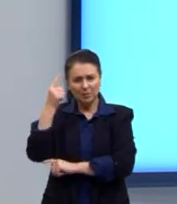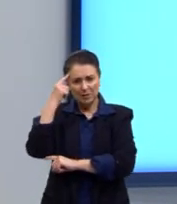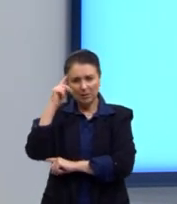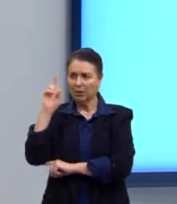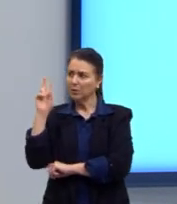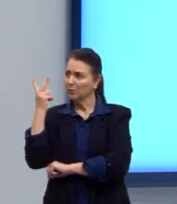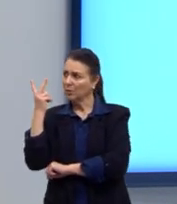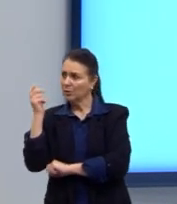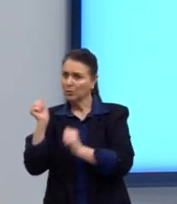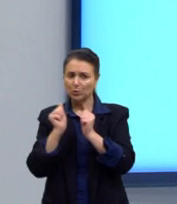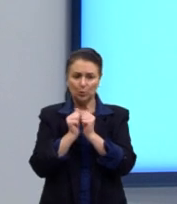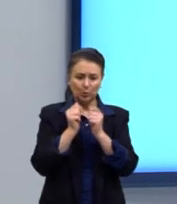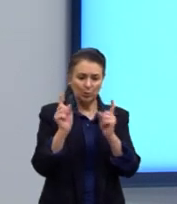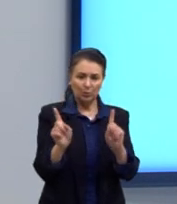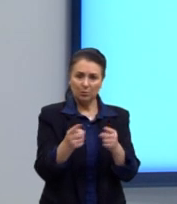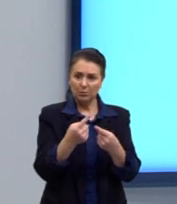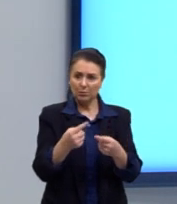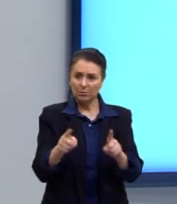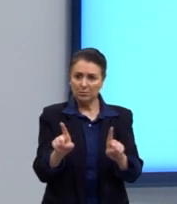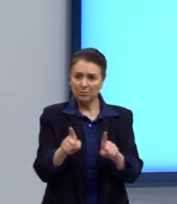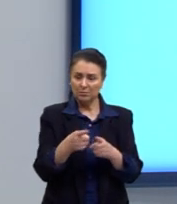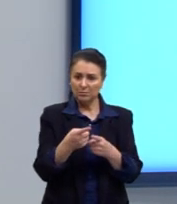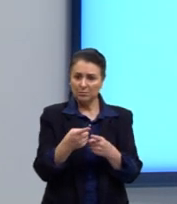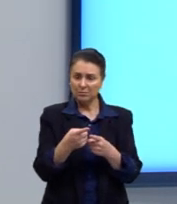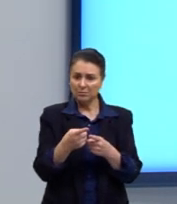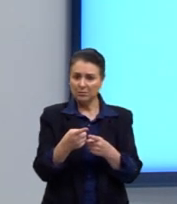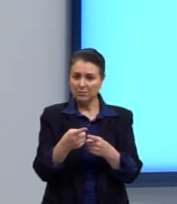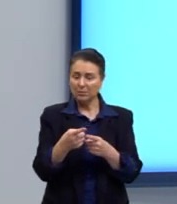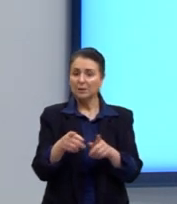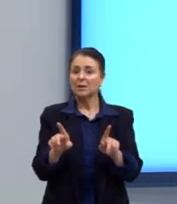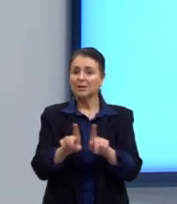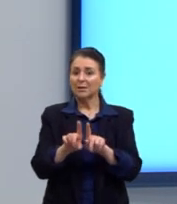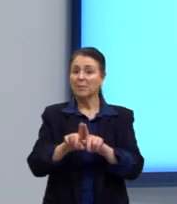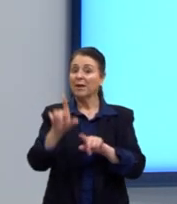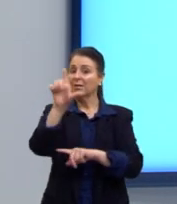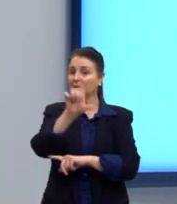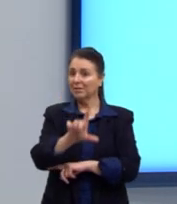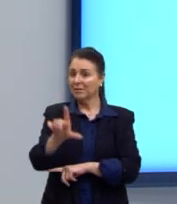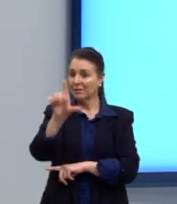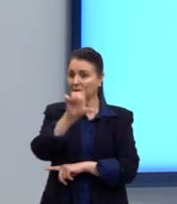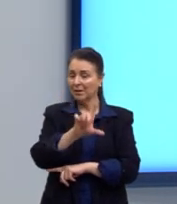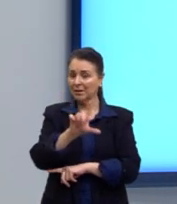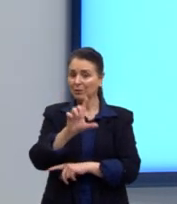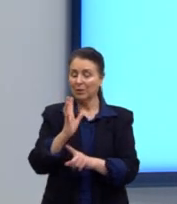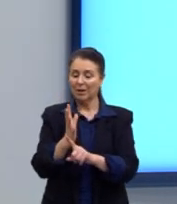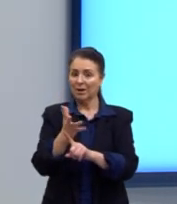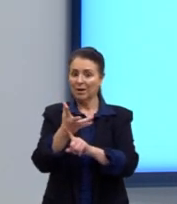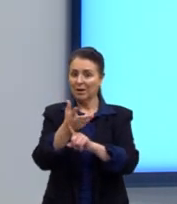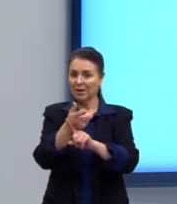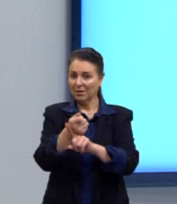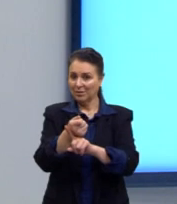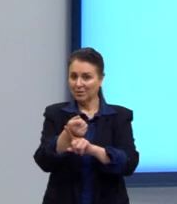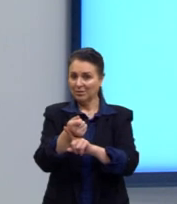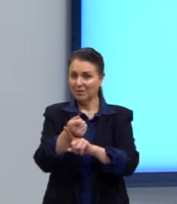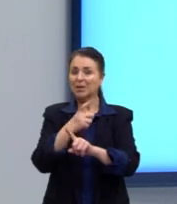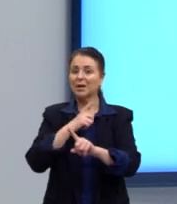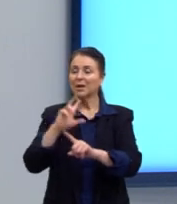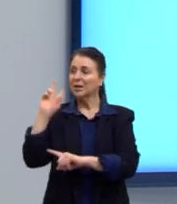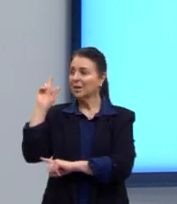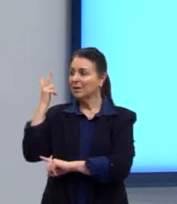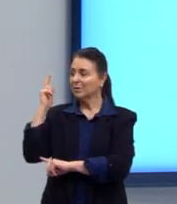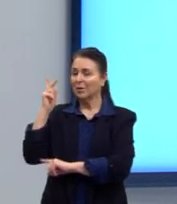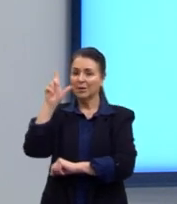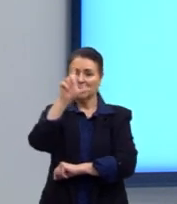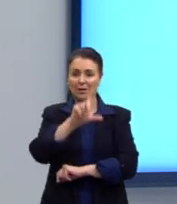em História e música assim como na literatura e na arte Então a gente tem a história